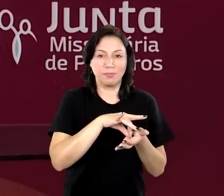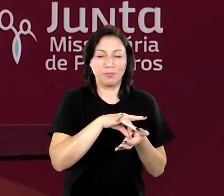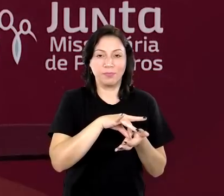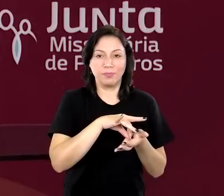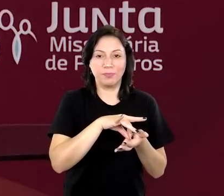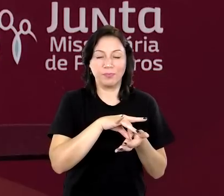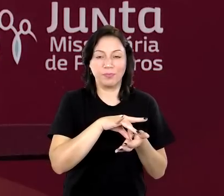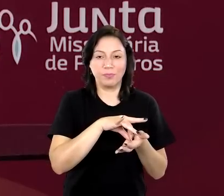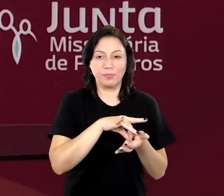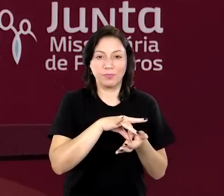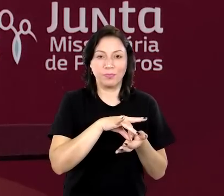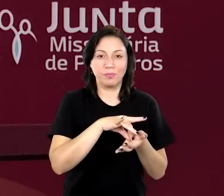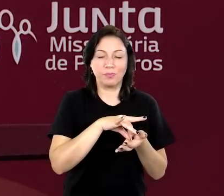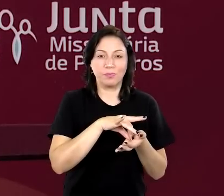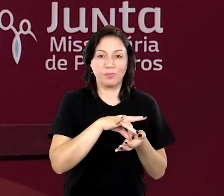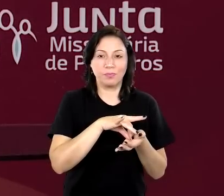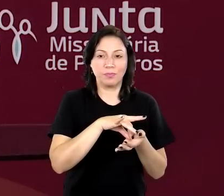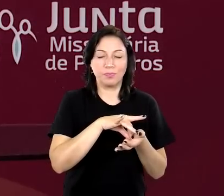em mim,